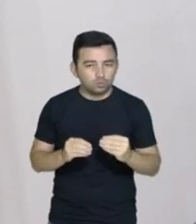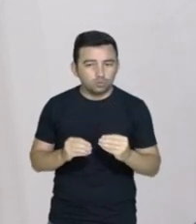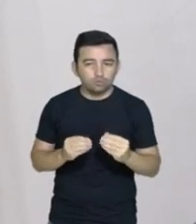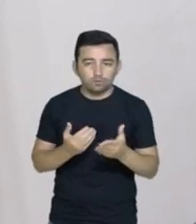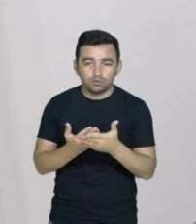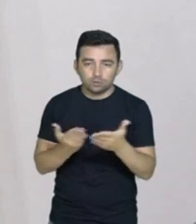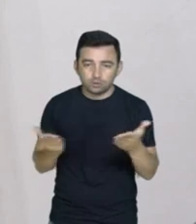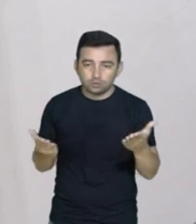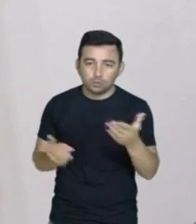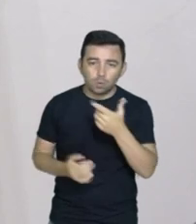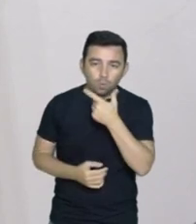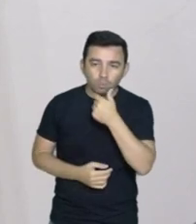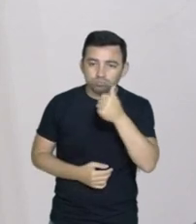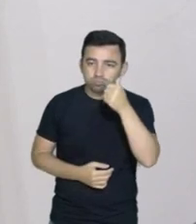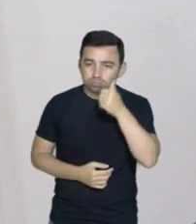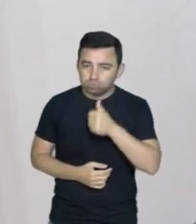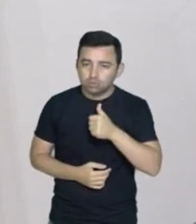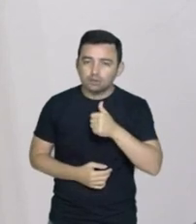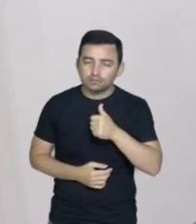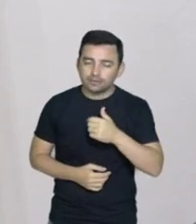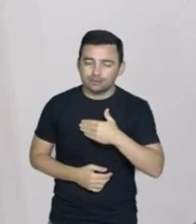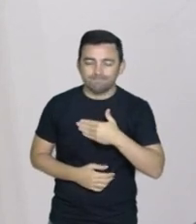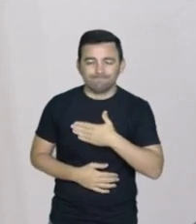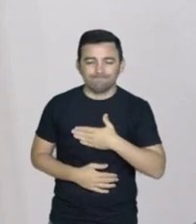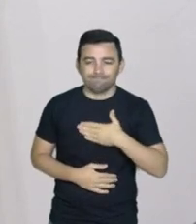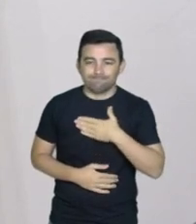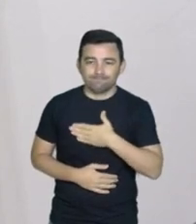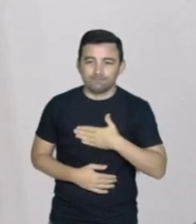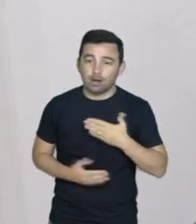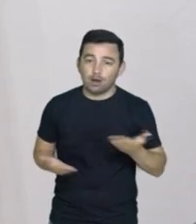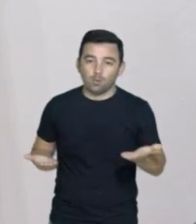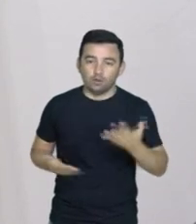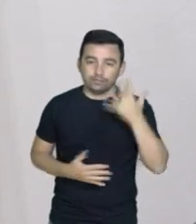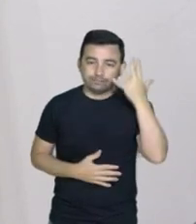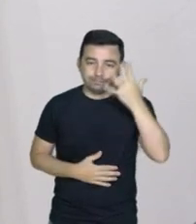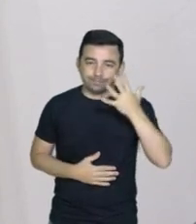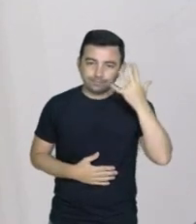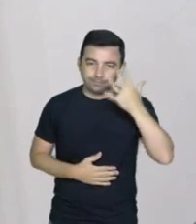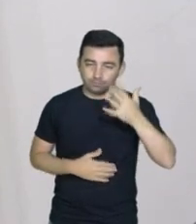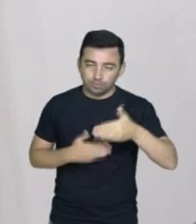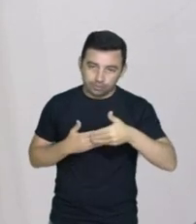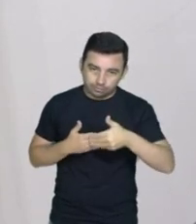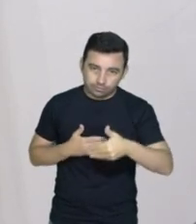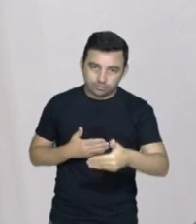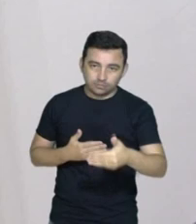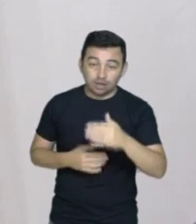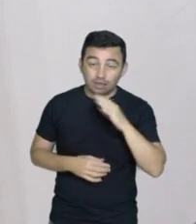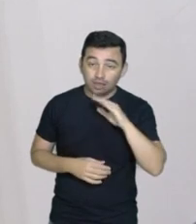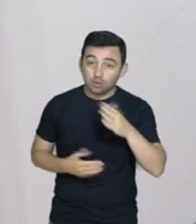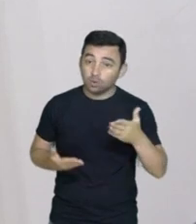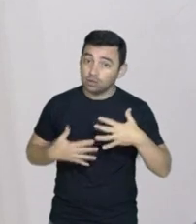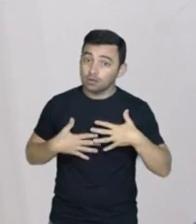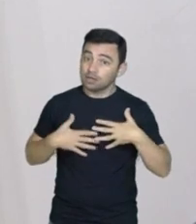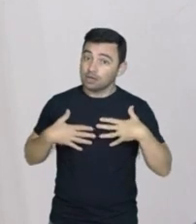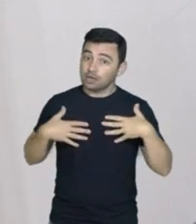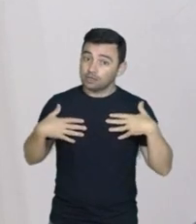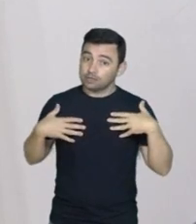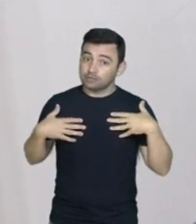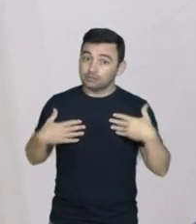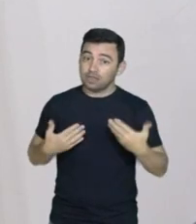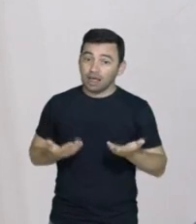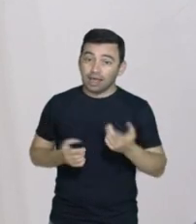senhores tenham prazer poder usar a Tribuna na tarde de hoje para homenagear a Igreja